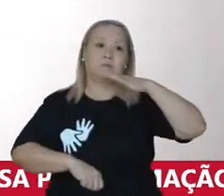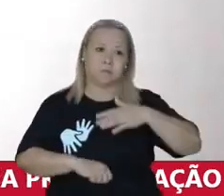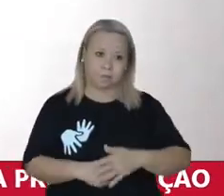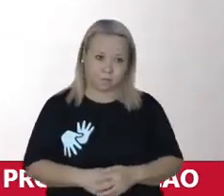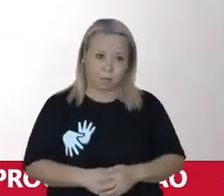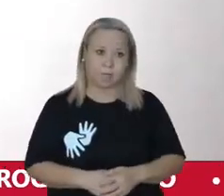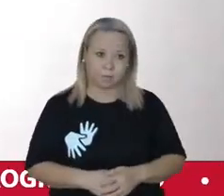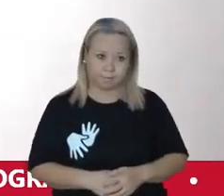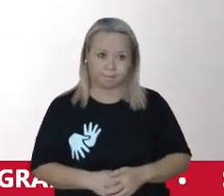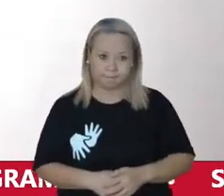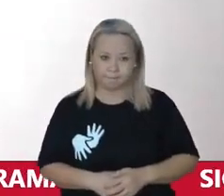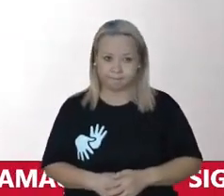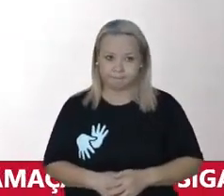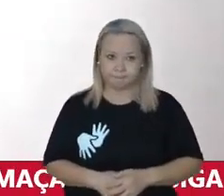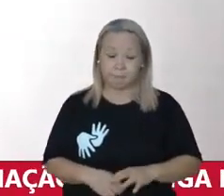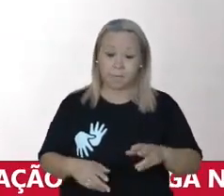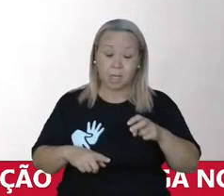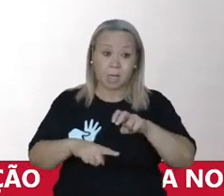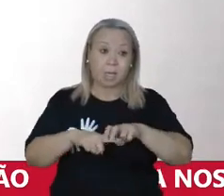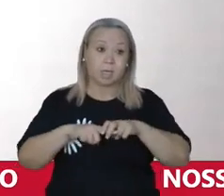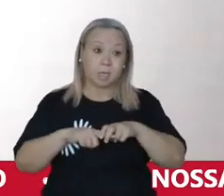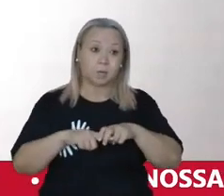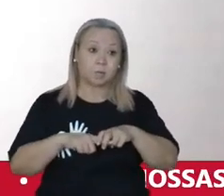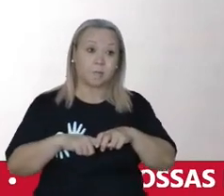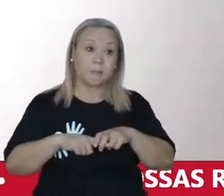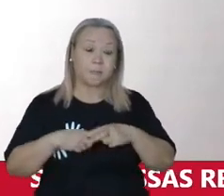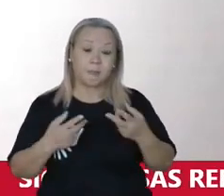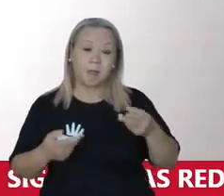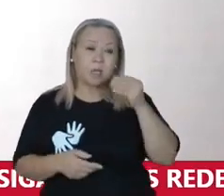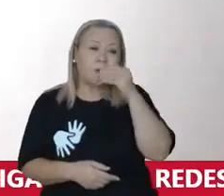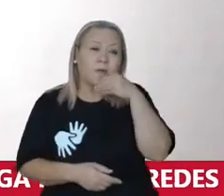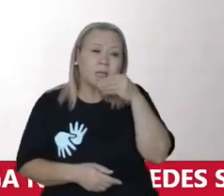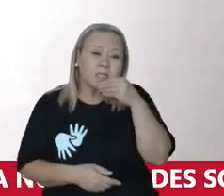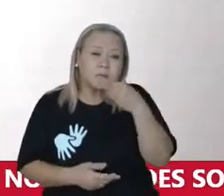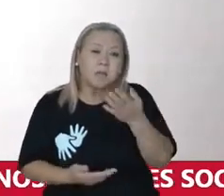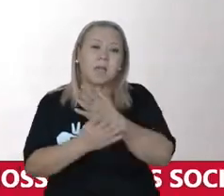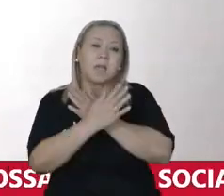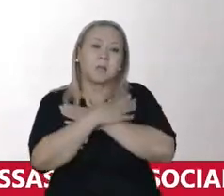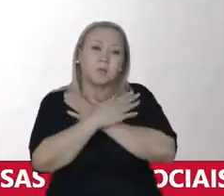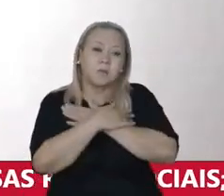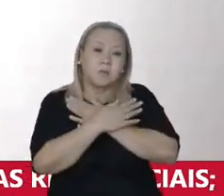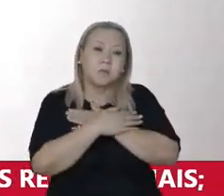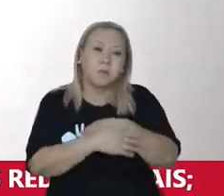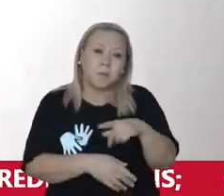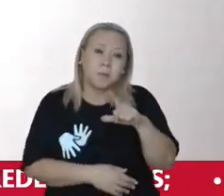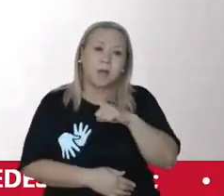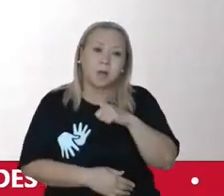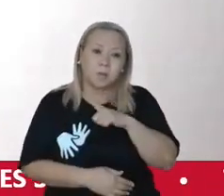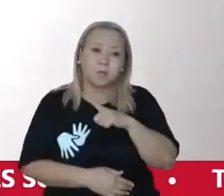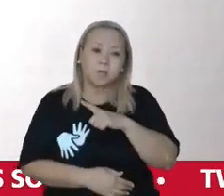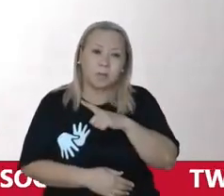não negras. Portanto, a precarização, o desemprego, ele tem